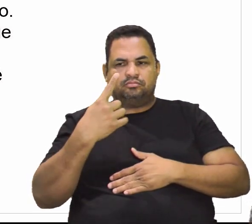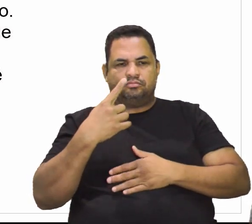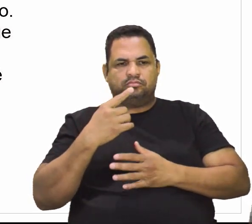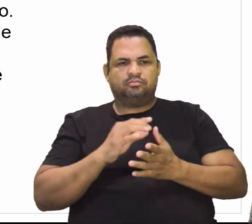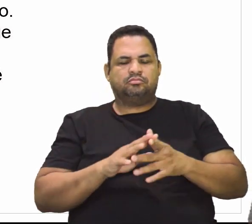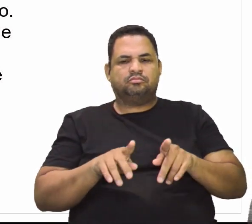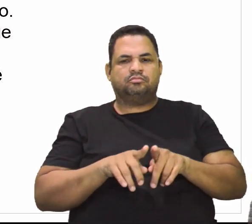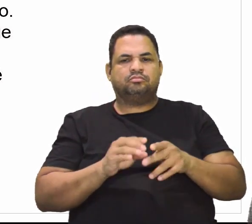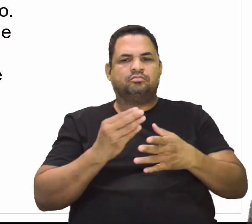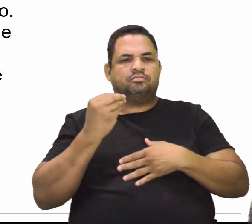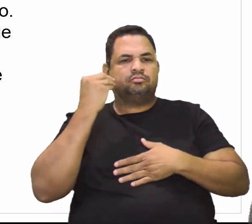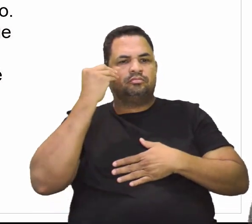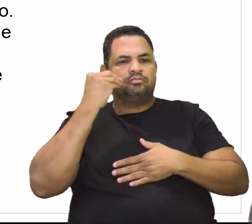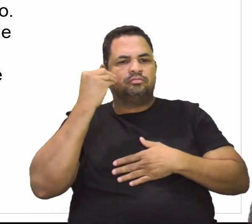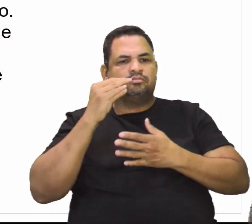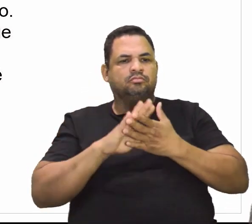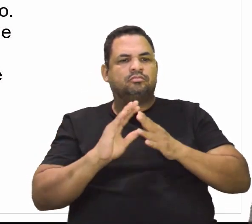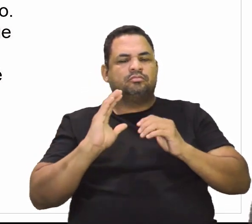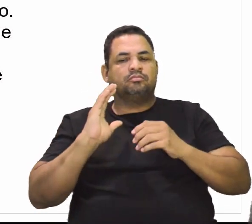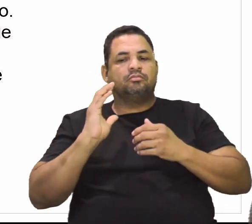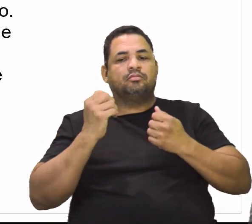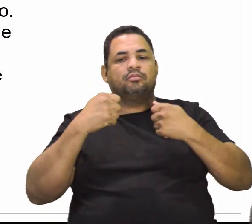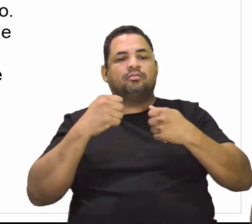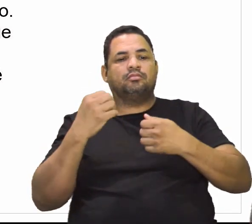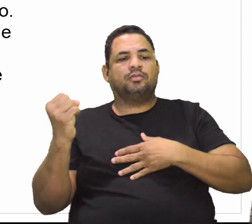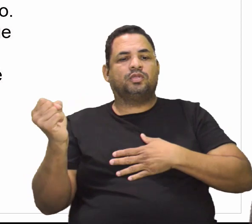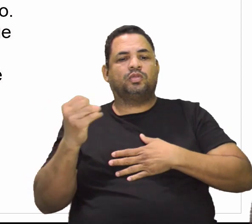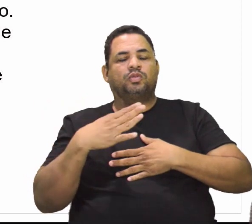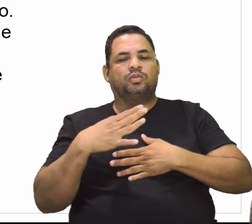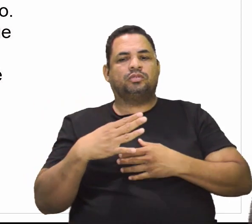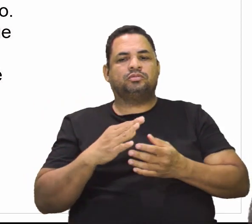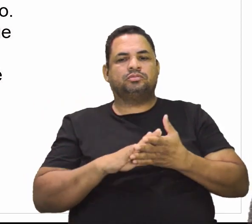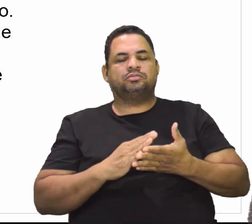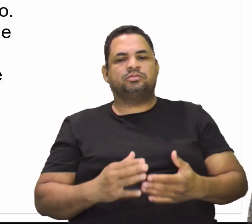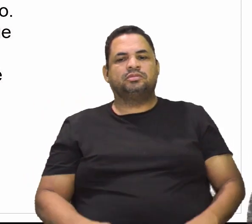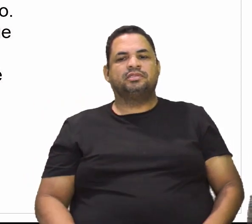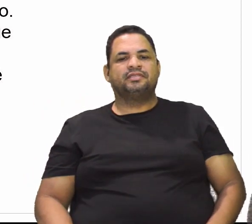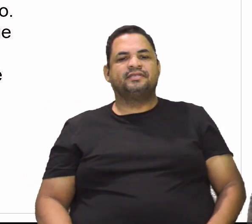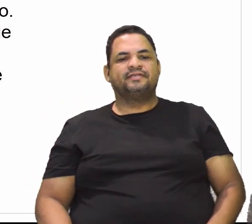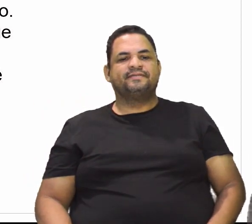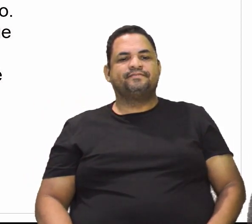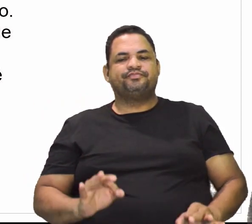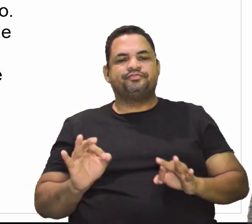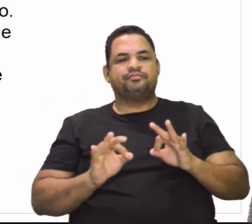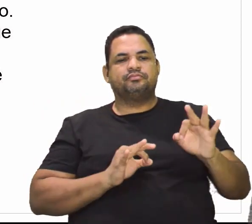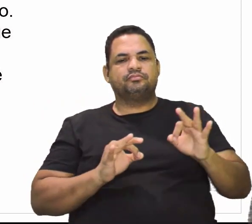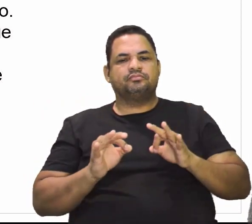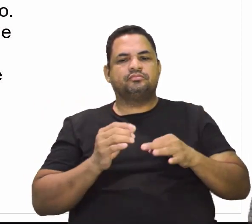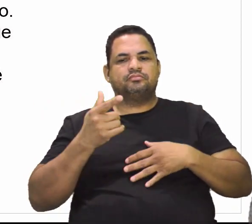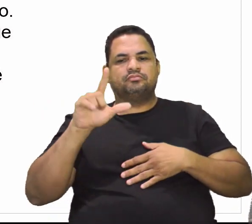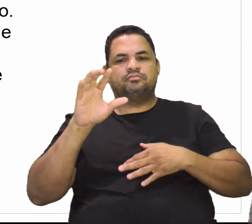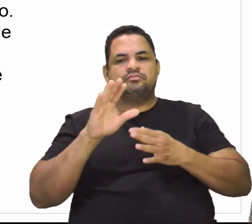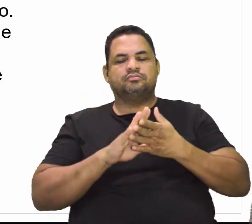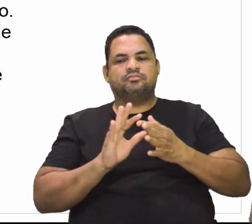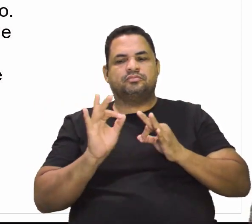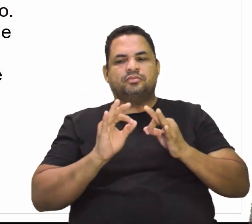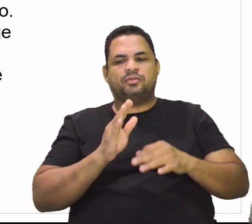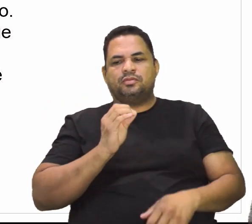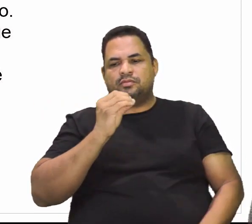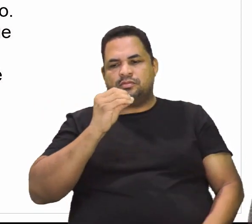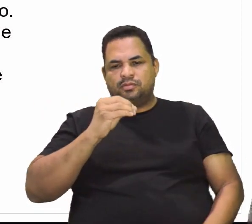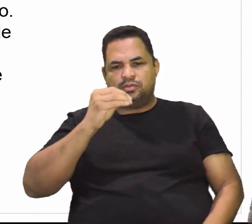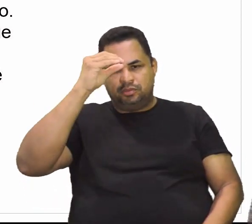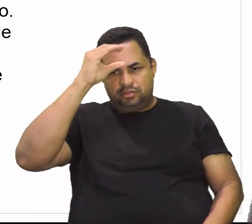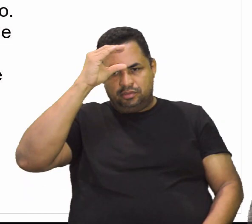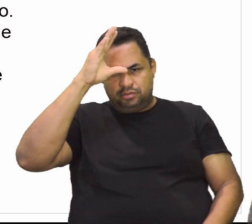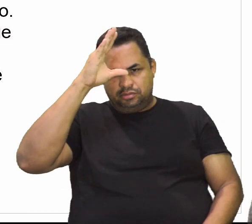e experimentos capazes de suscitar novas questões científicas e elaborar outras formas de conhecimento.